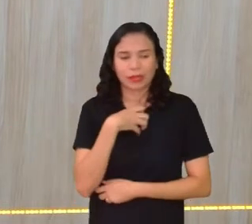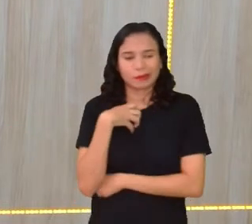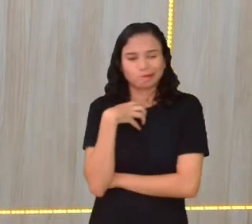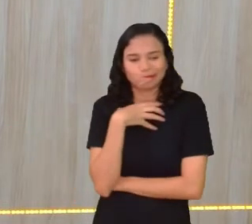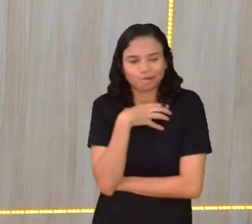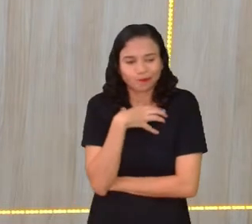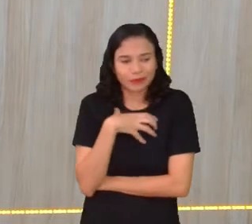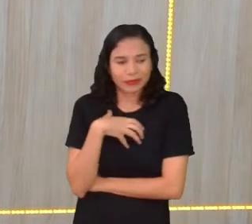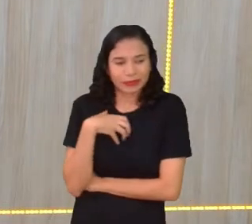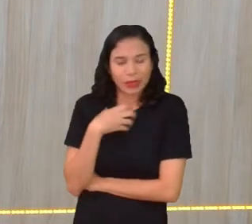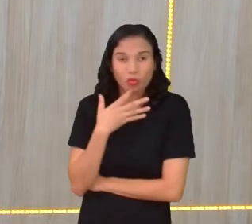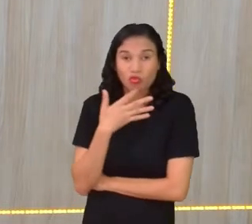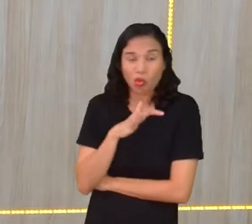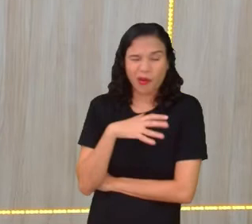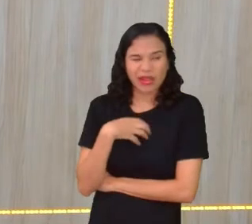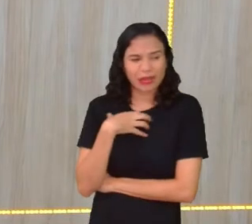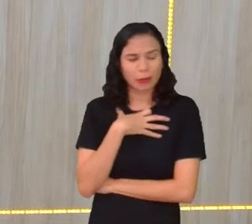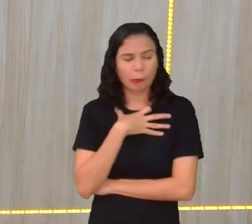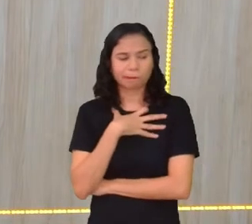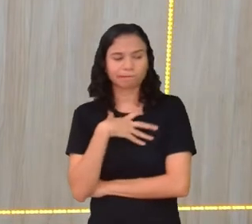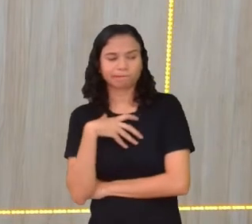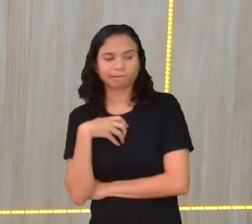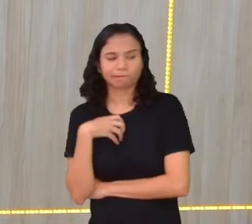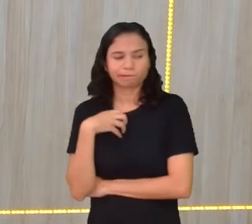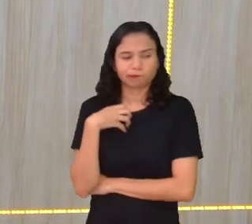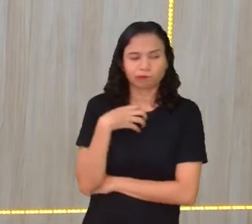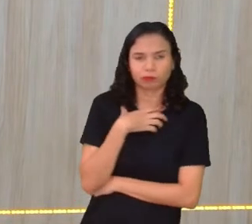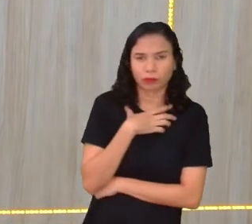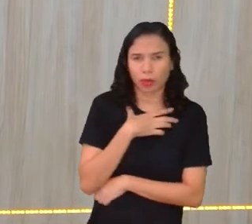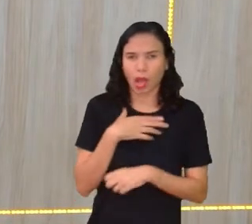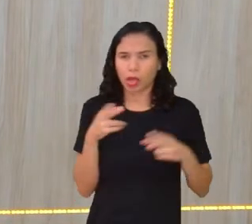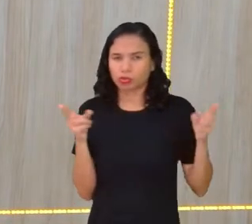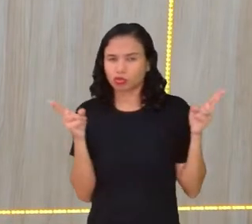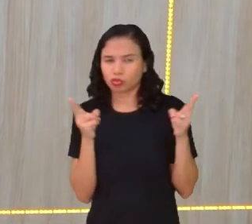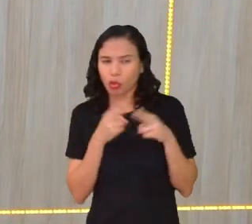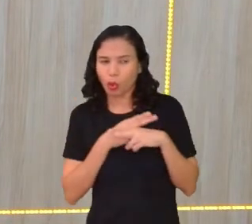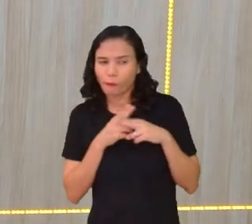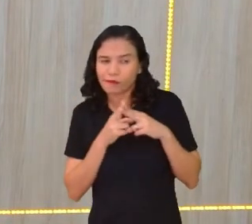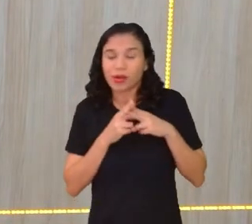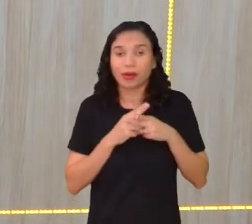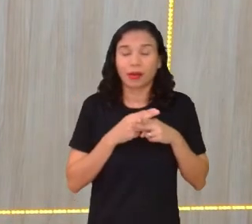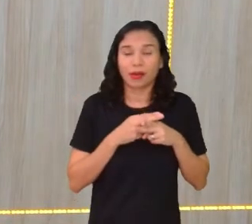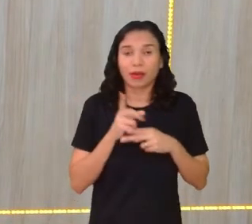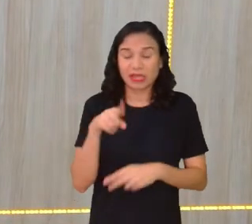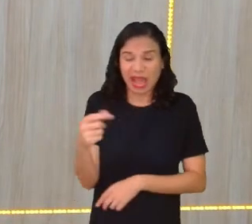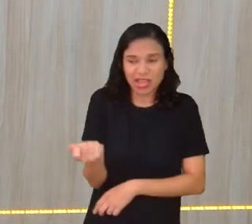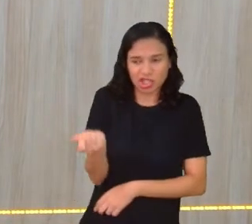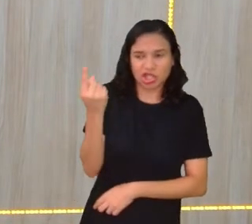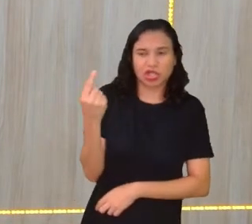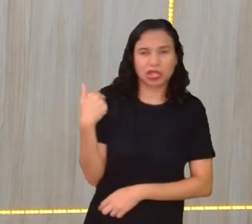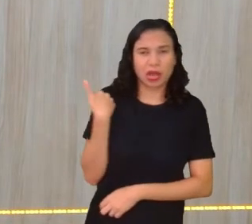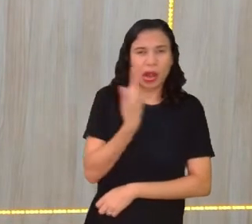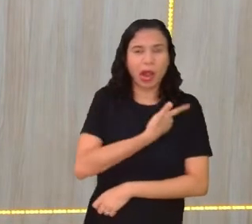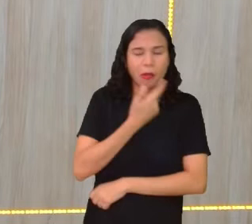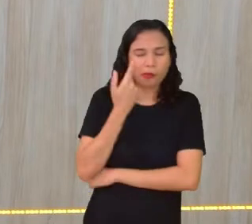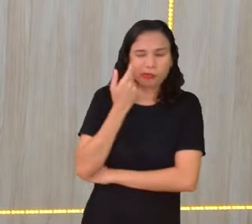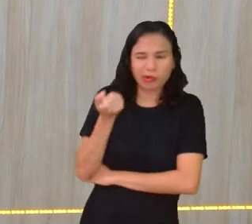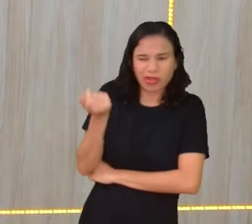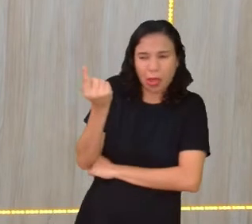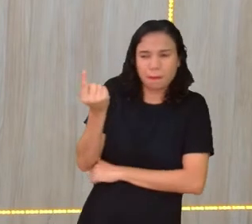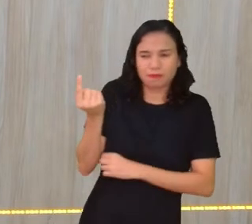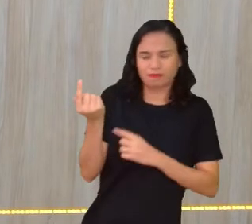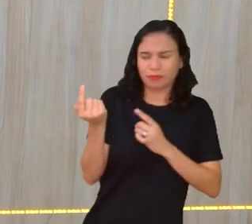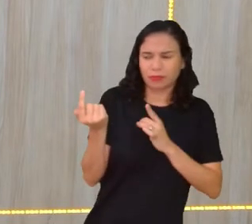com aquilo que ele não conhece. Então, aquilo que é estranho, né, nos causa assim medo,